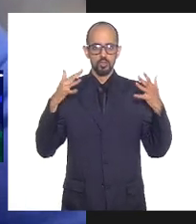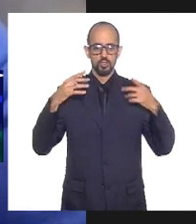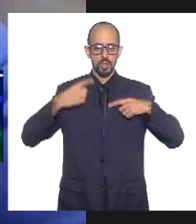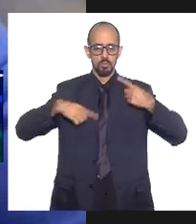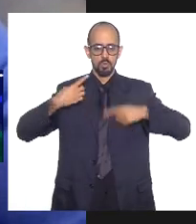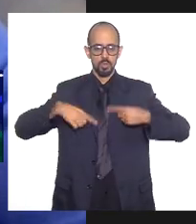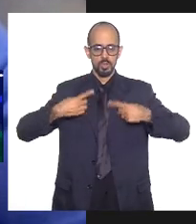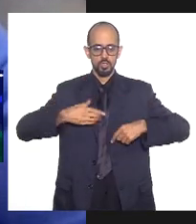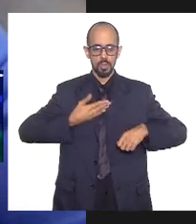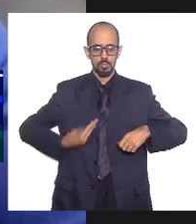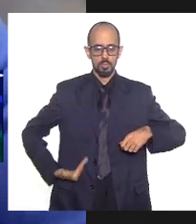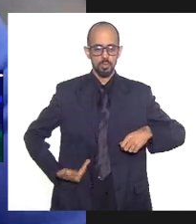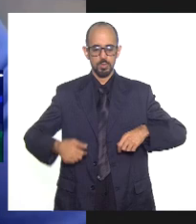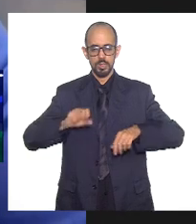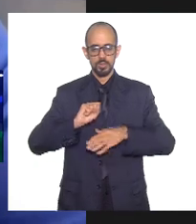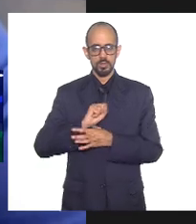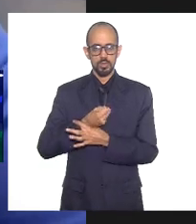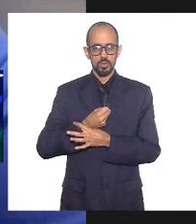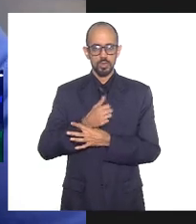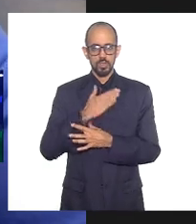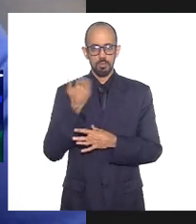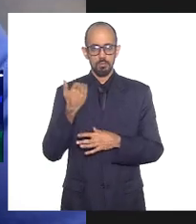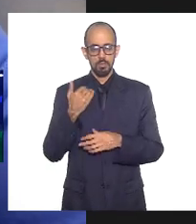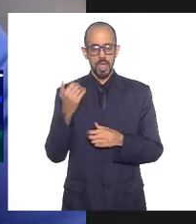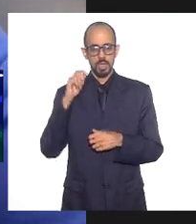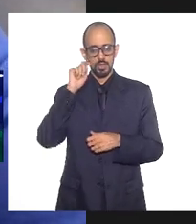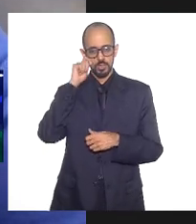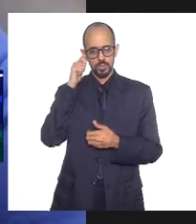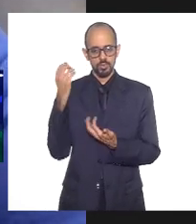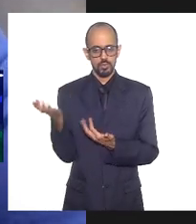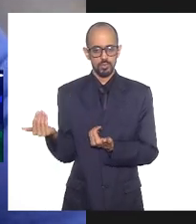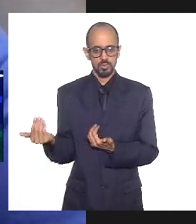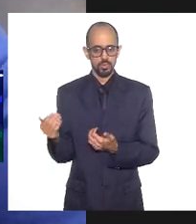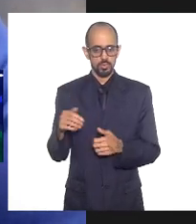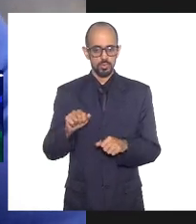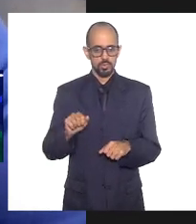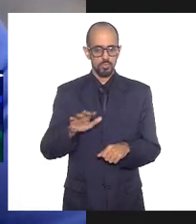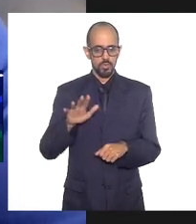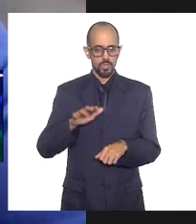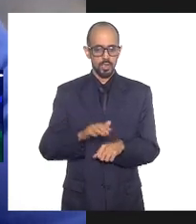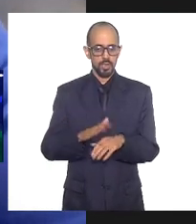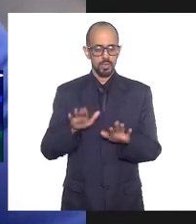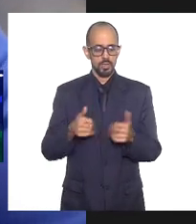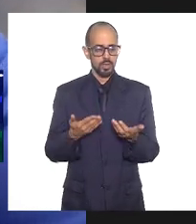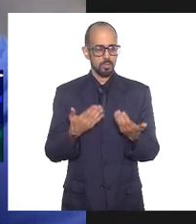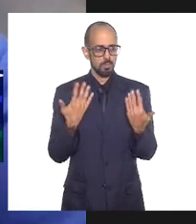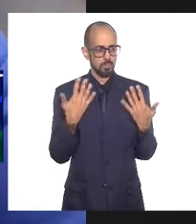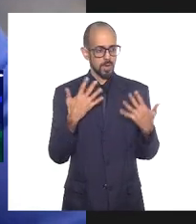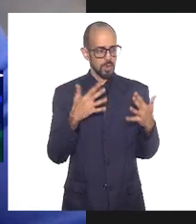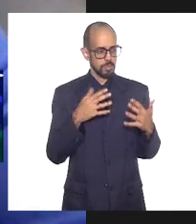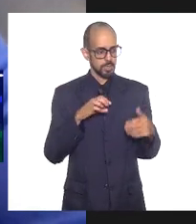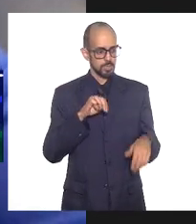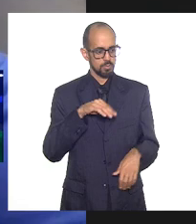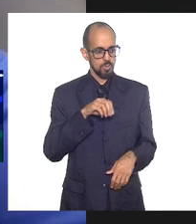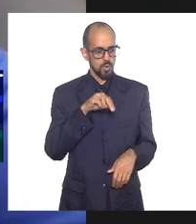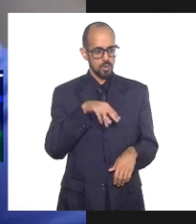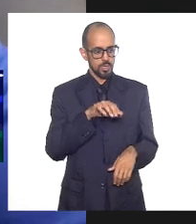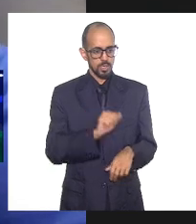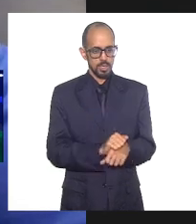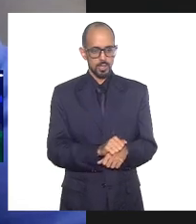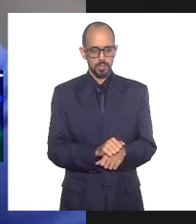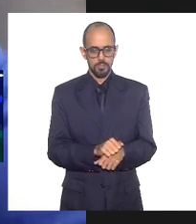pública de segurança que mata a nossa juventude preta dentro da favela e da periferia. Então, parabéns, deputada Mônica